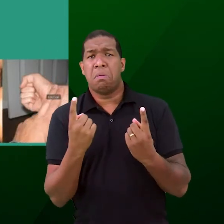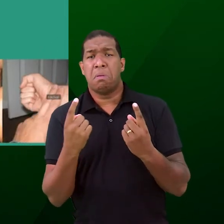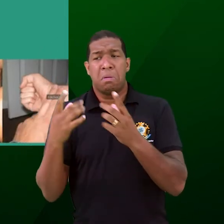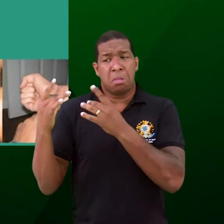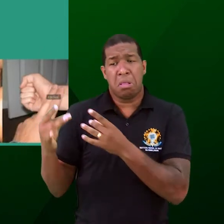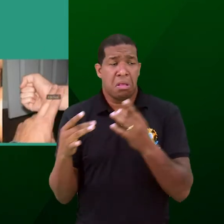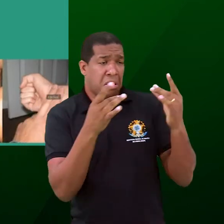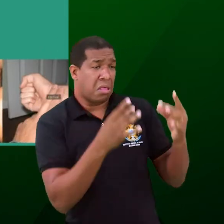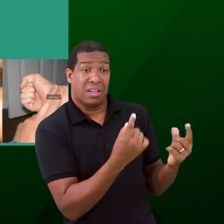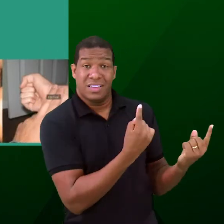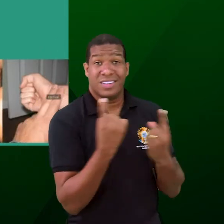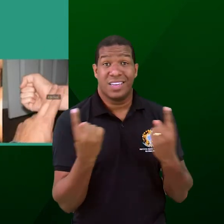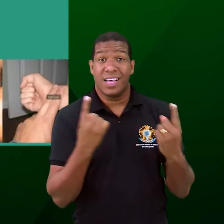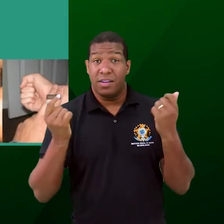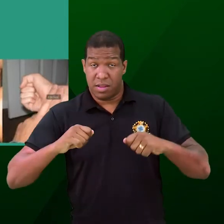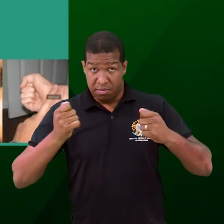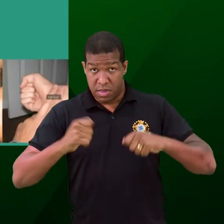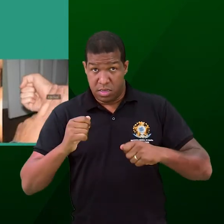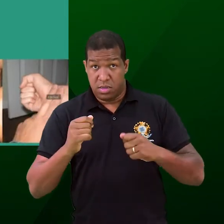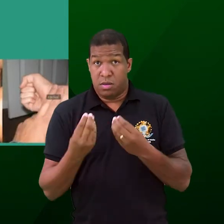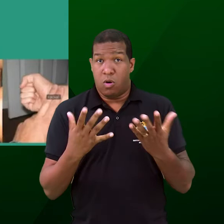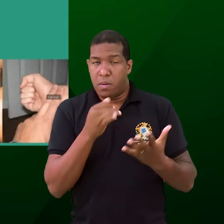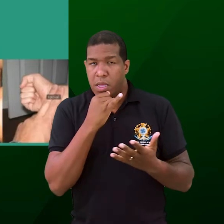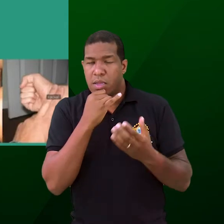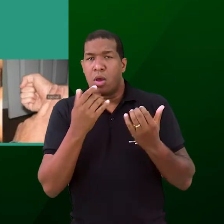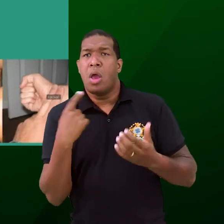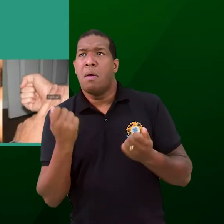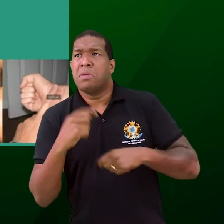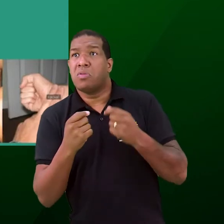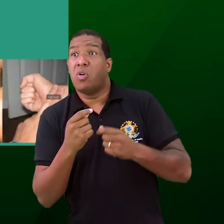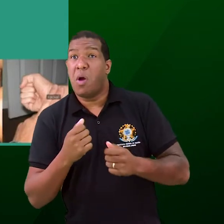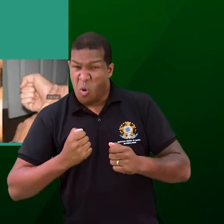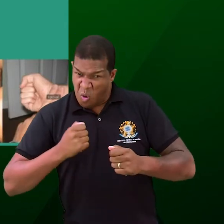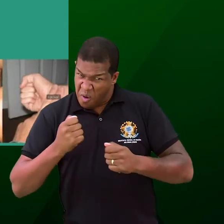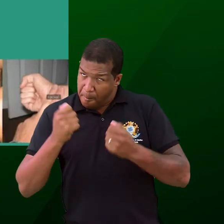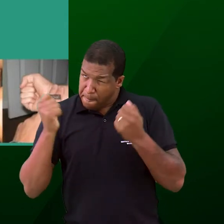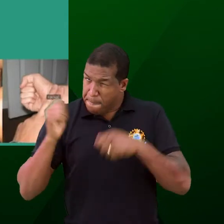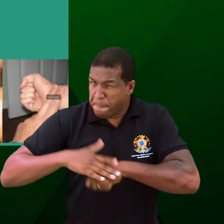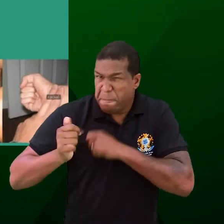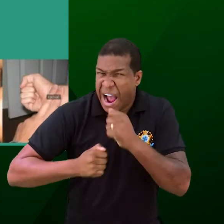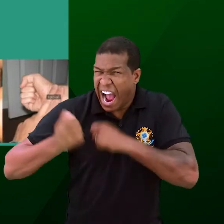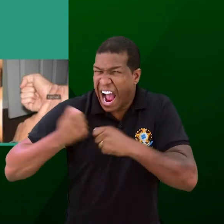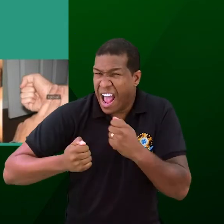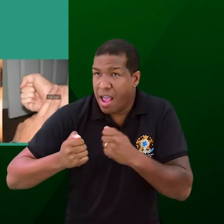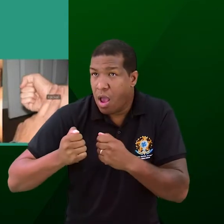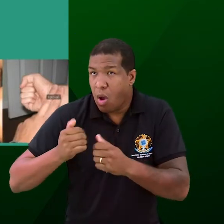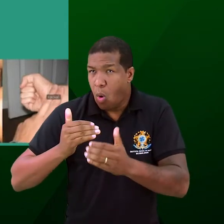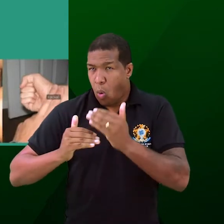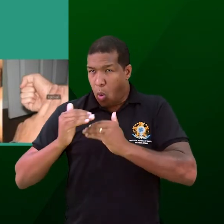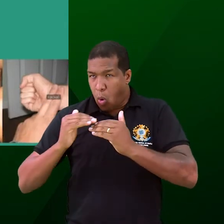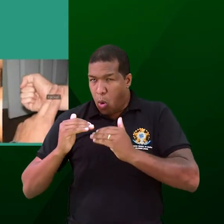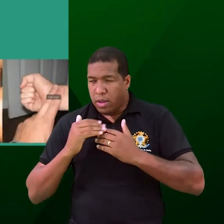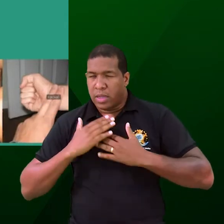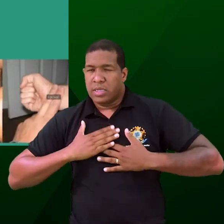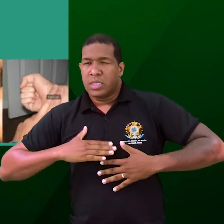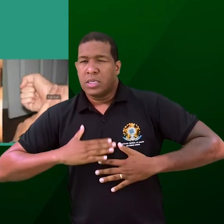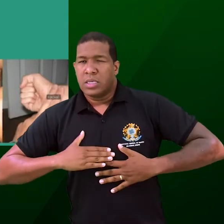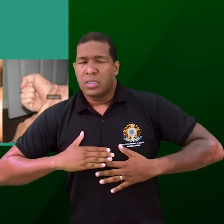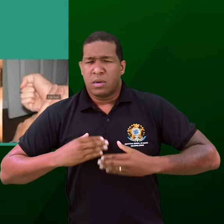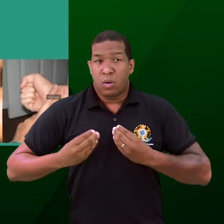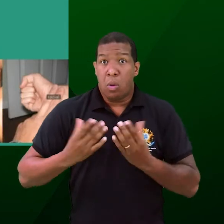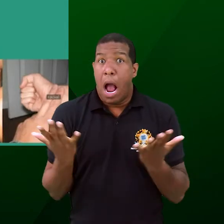já não me sinto tão cansado, já me sinto pronto para partir para uma próxima fase, para fazer uma progressão. Então, eu vou passar a correr